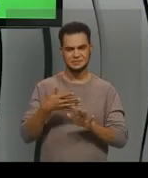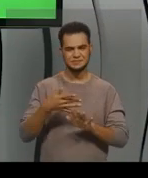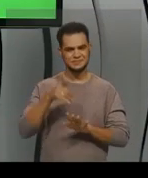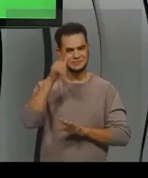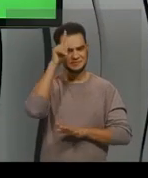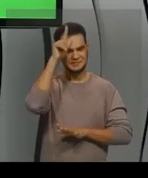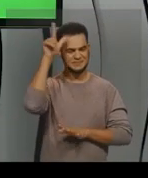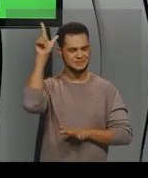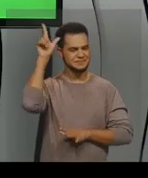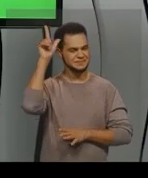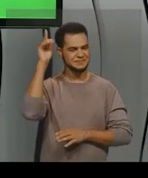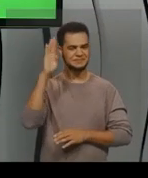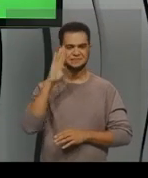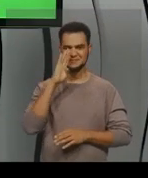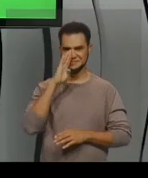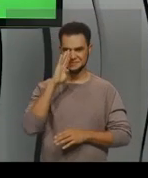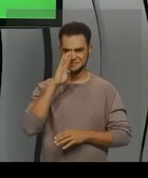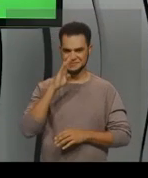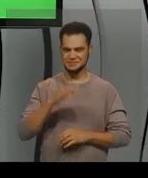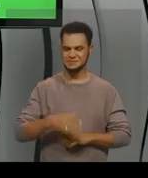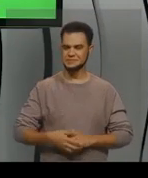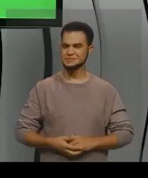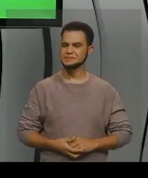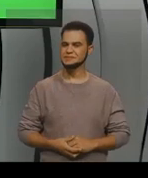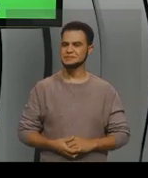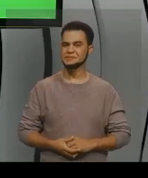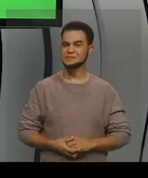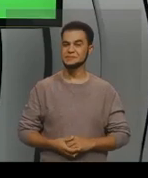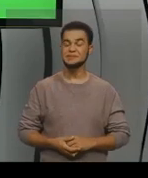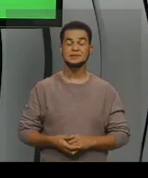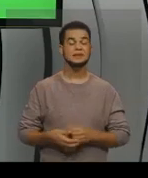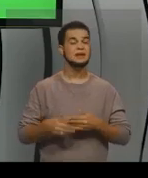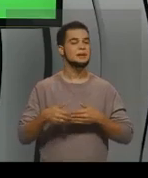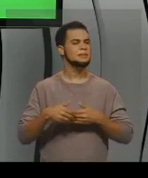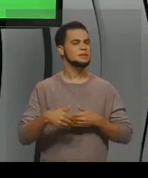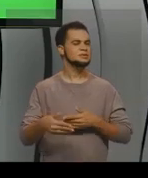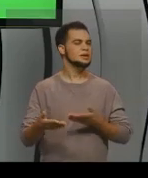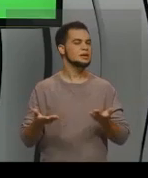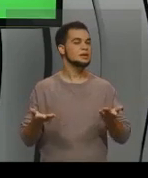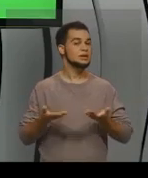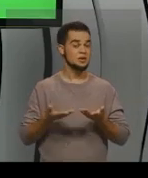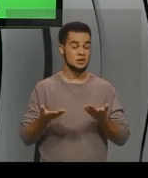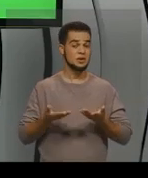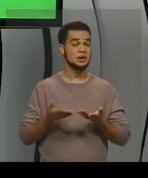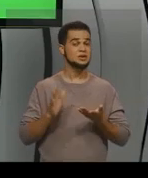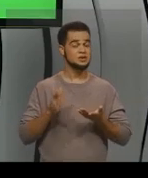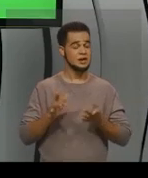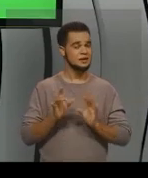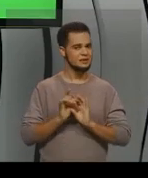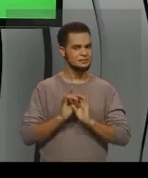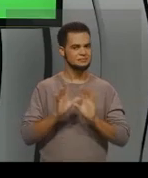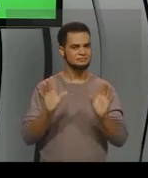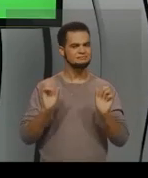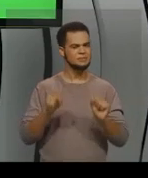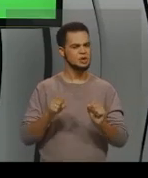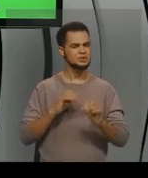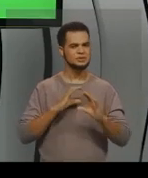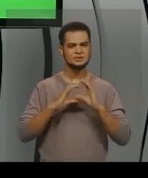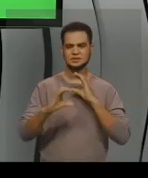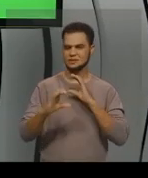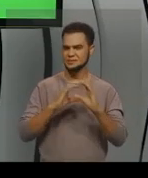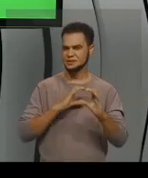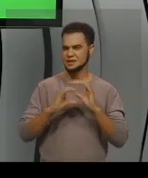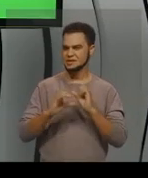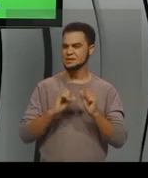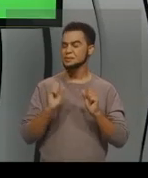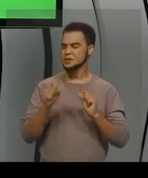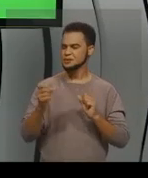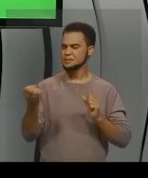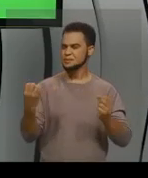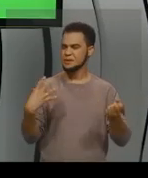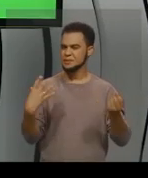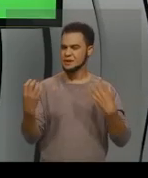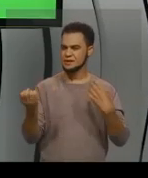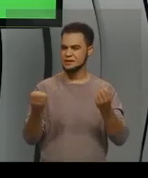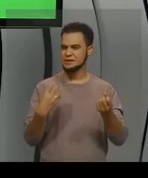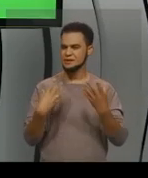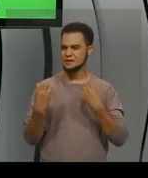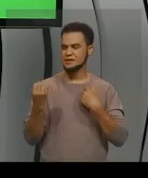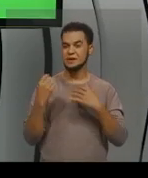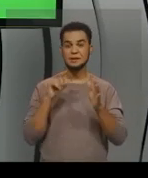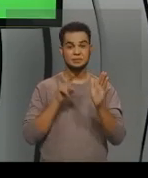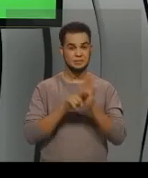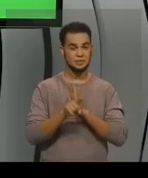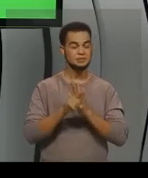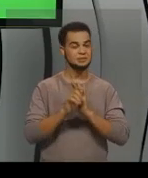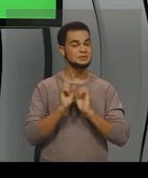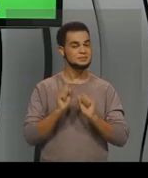Gilberto Santos e o Bruno Braga. A partir de agora, nossos canais de comunicação estão abertos para receber sua pergunta. Ligue